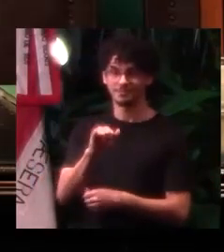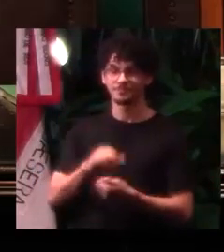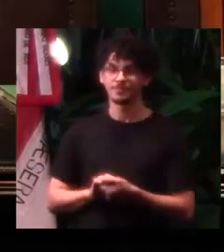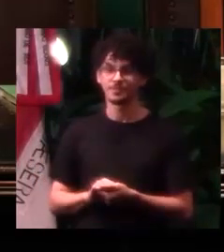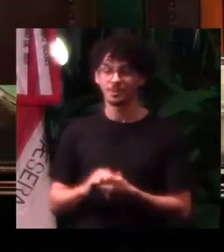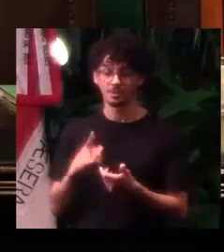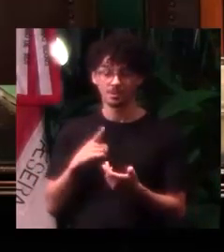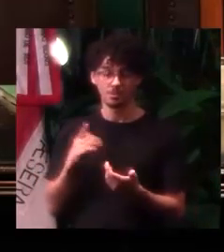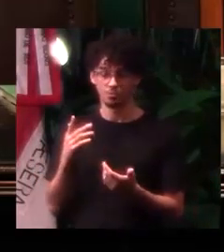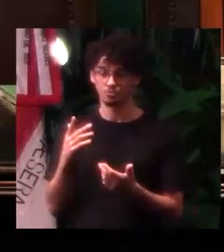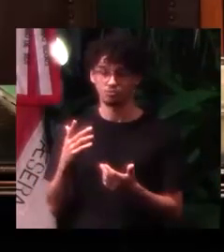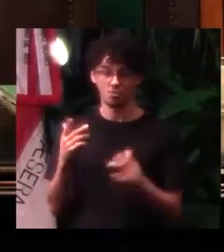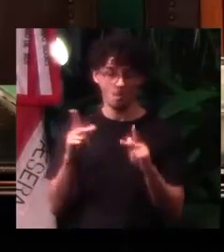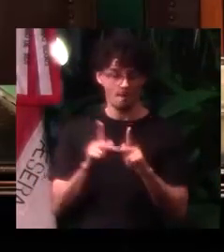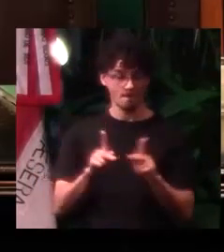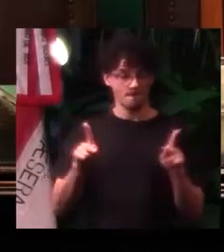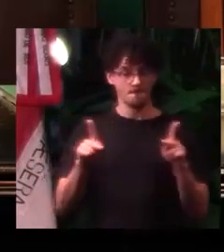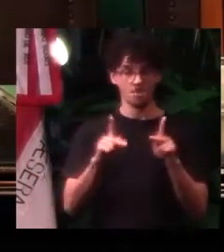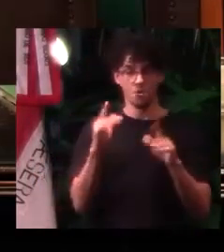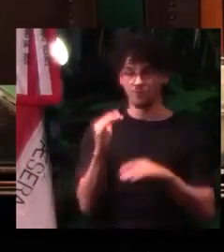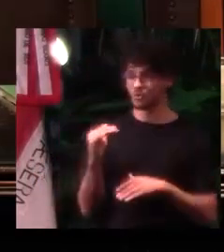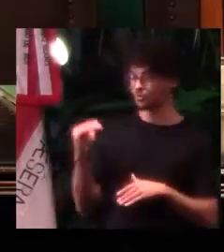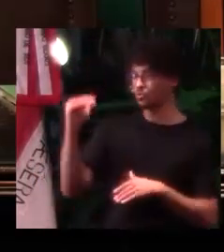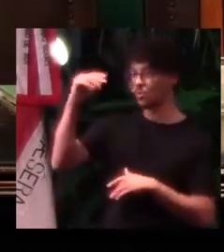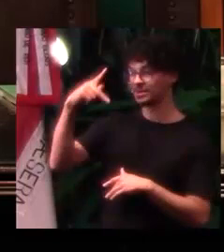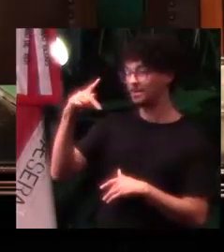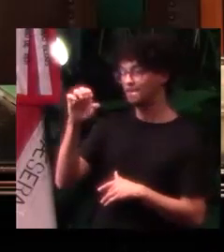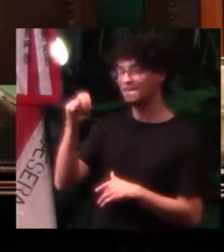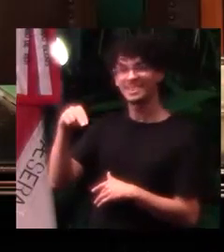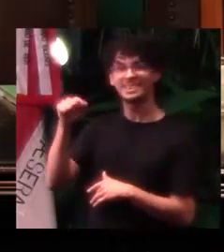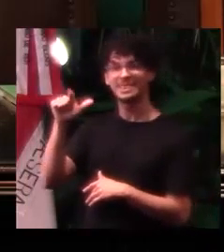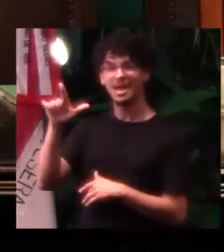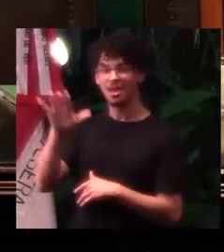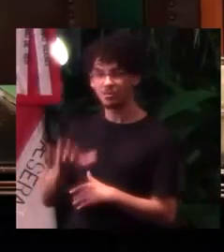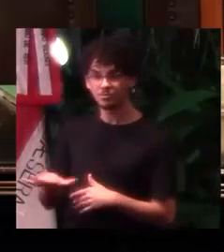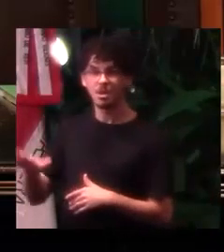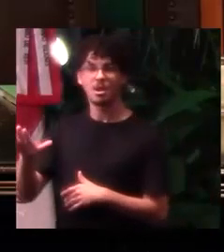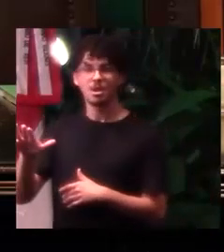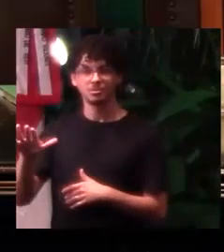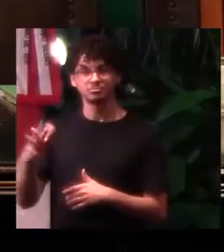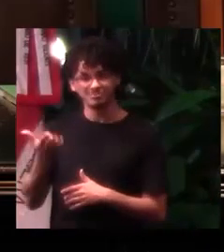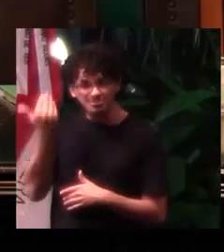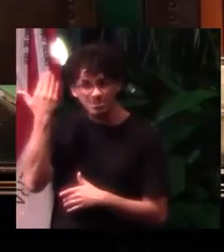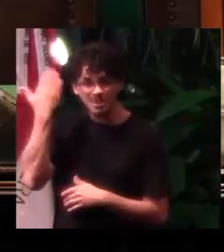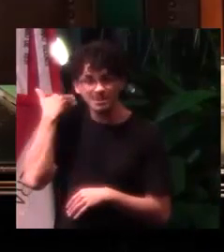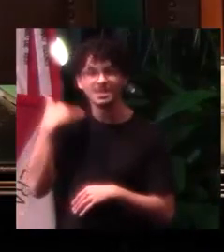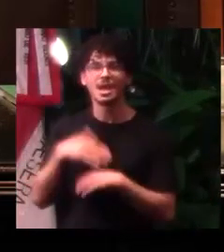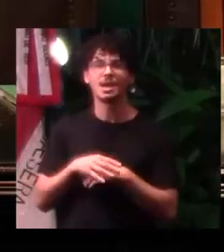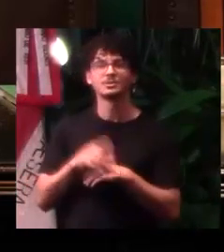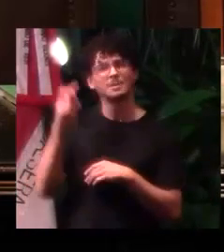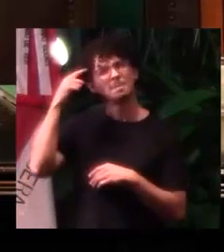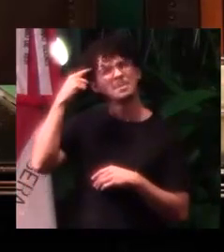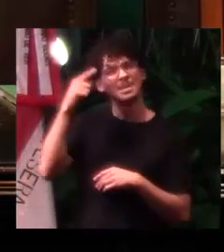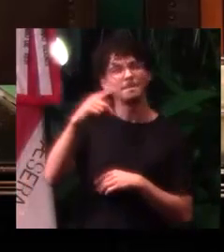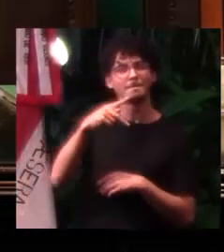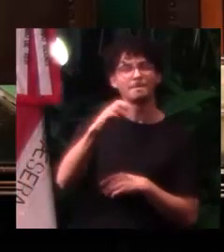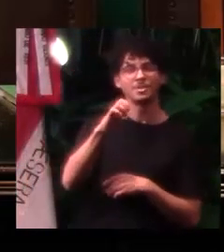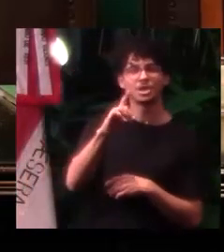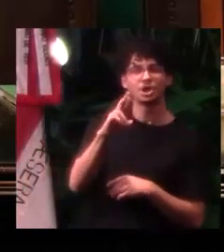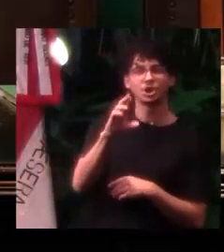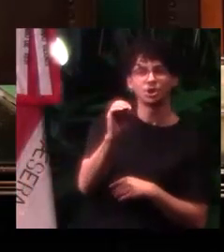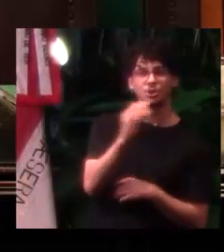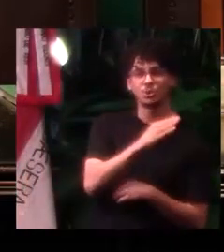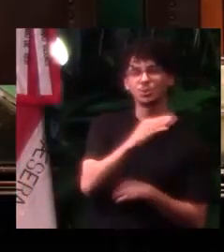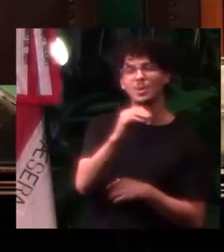Os grandes professores de direito penal do passado, né, se você pensar Pedro Aleixo, Ariosvaldo